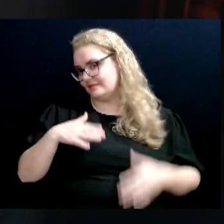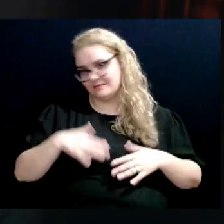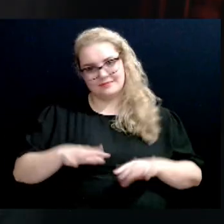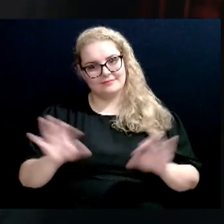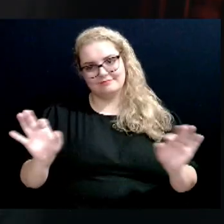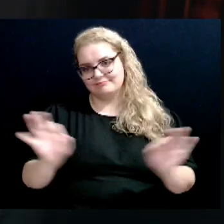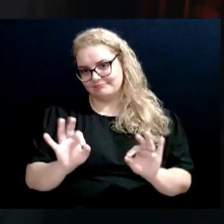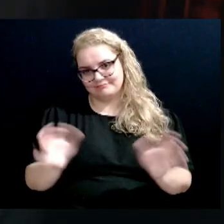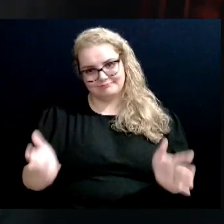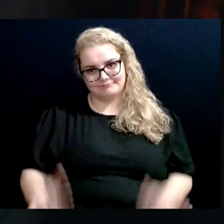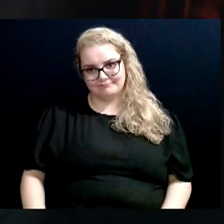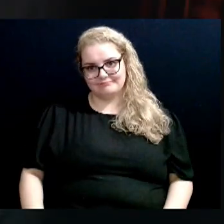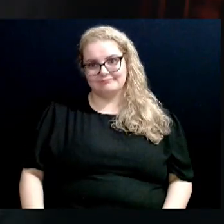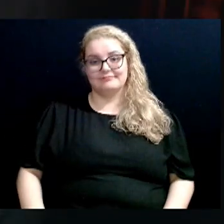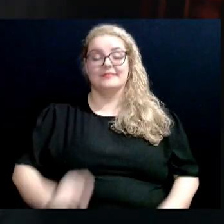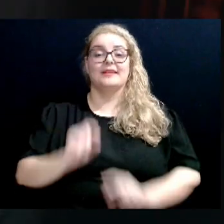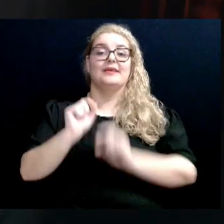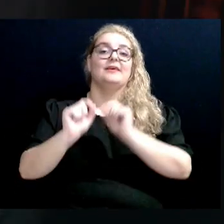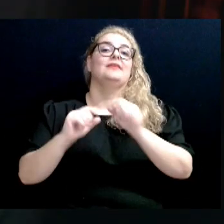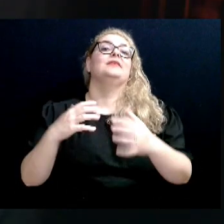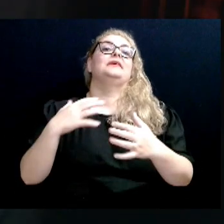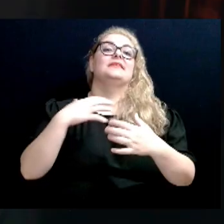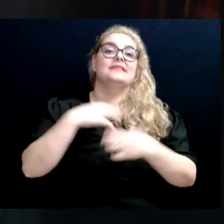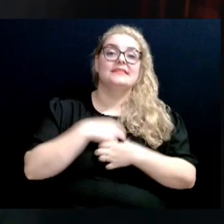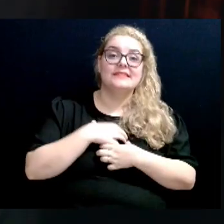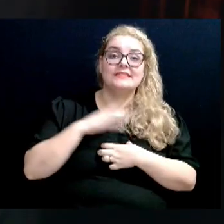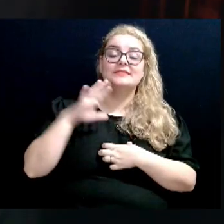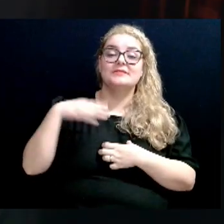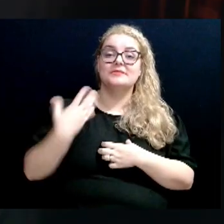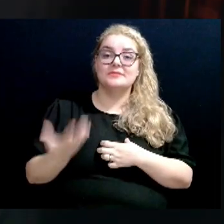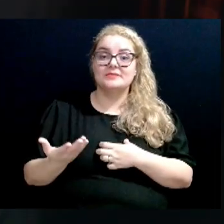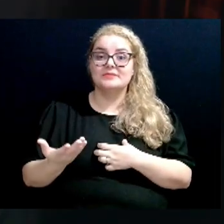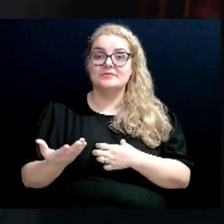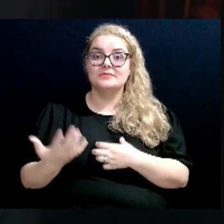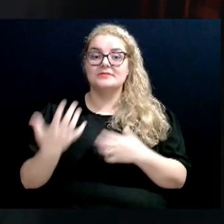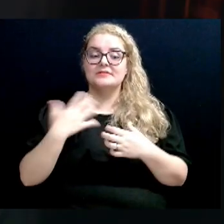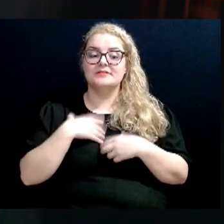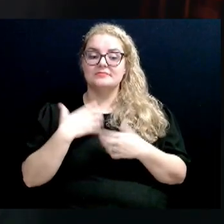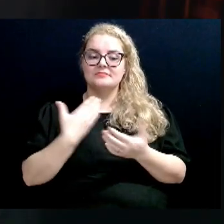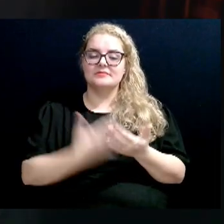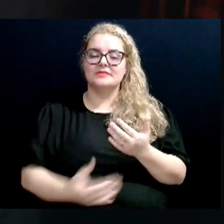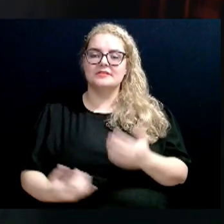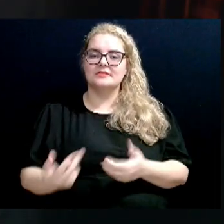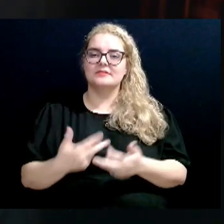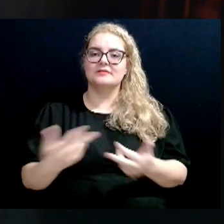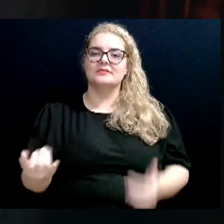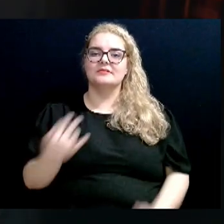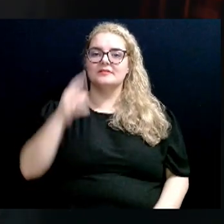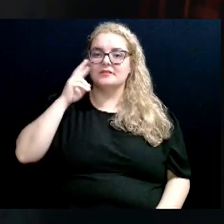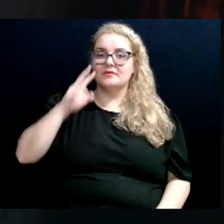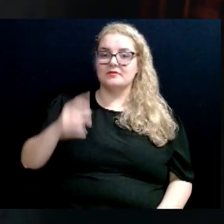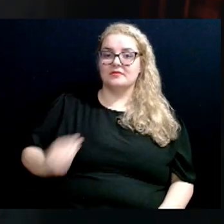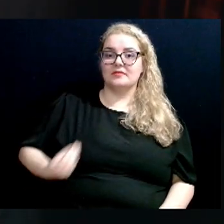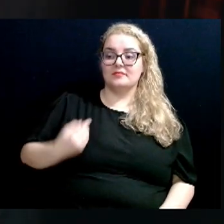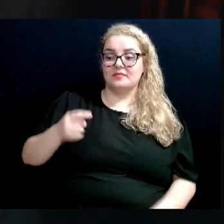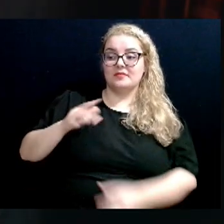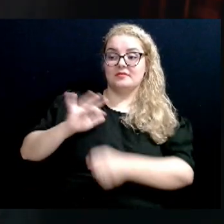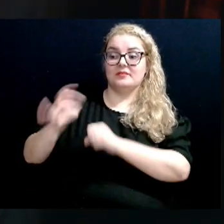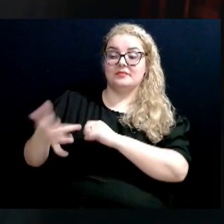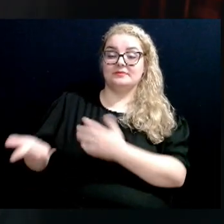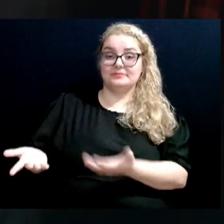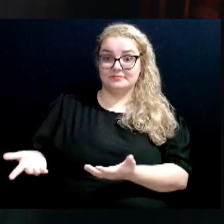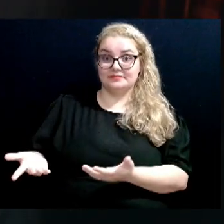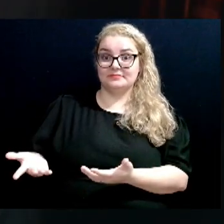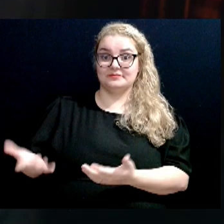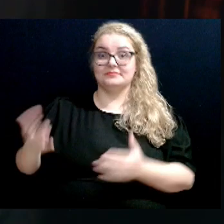que você sentiu quando estava perdendo alguma coisa importante enquanto via a vida dos outros pela rede? Sabe, esses comportamentos têm